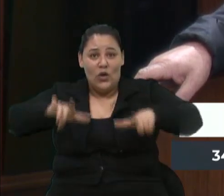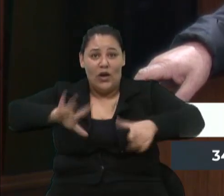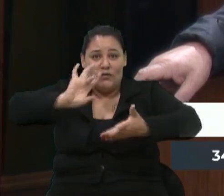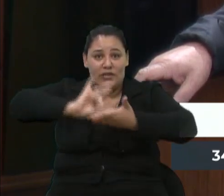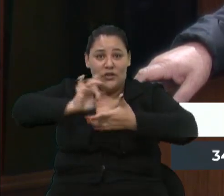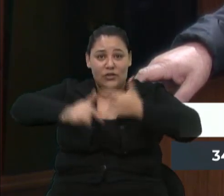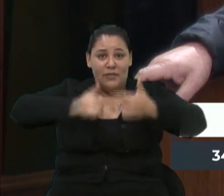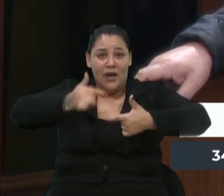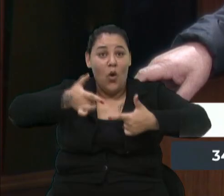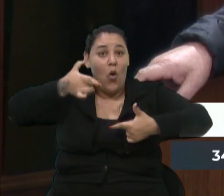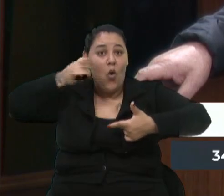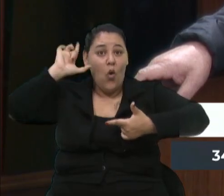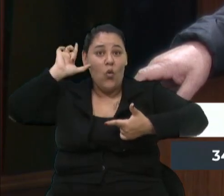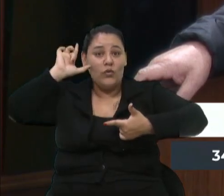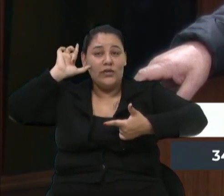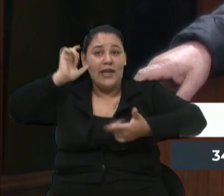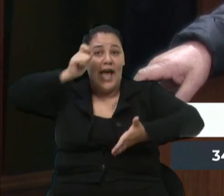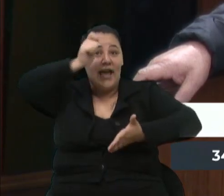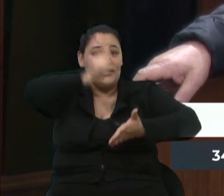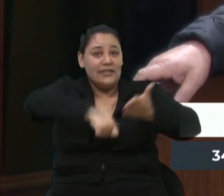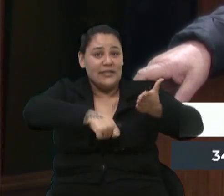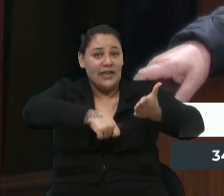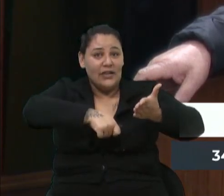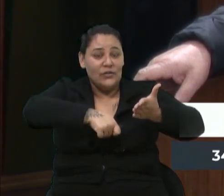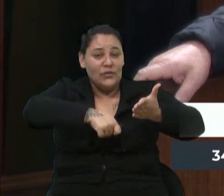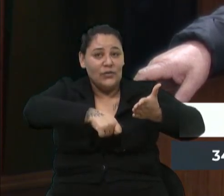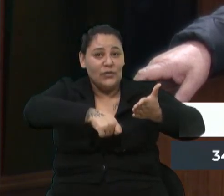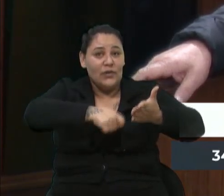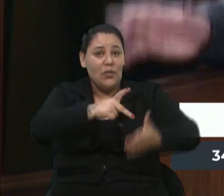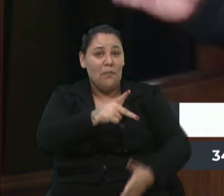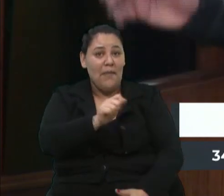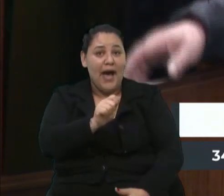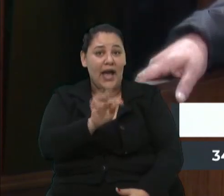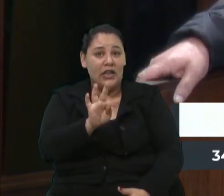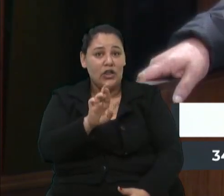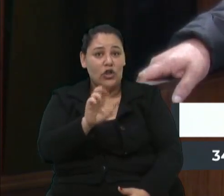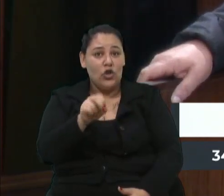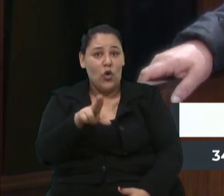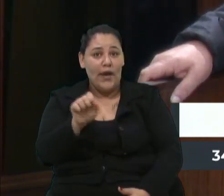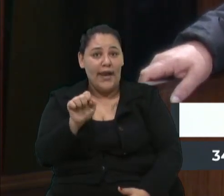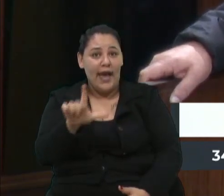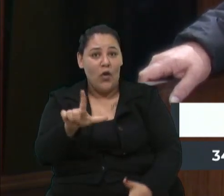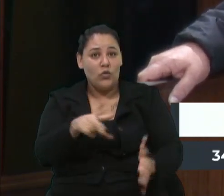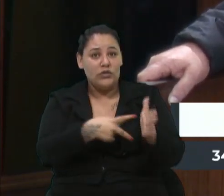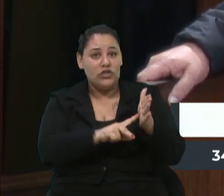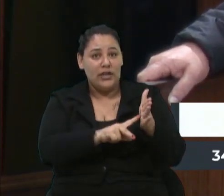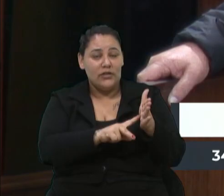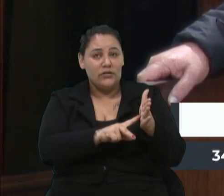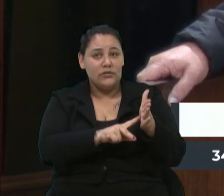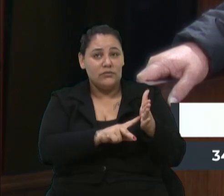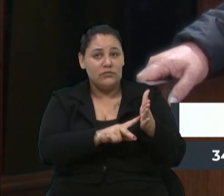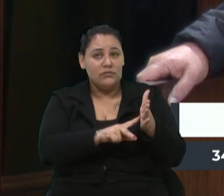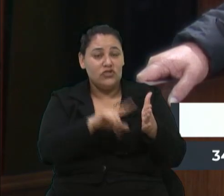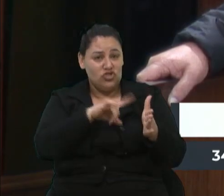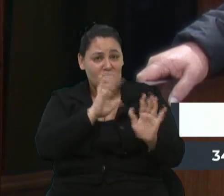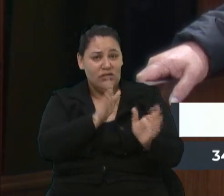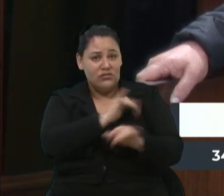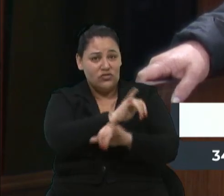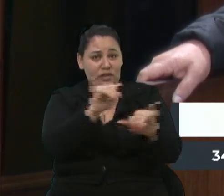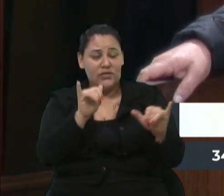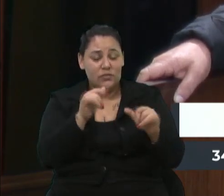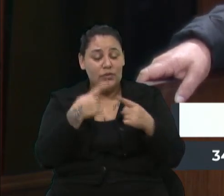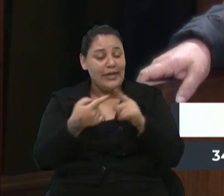assinado. Ontem que foi assinado pelo sindicato patronal. Está aí na imprensa, né? Que até então não tinha sido